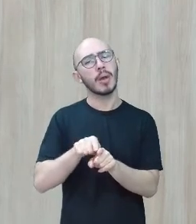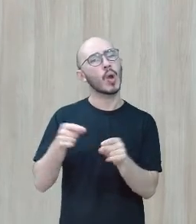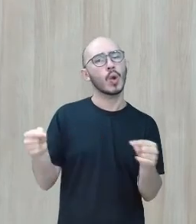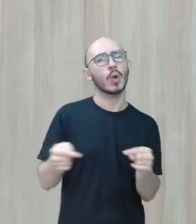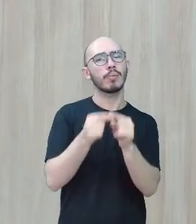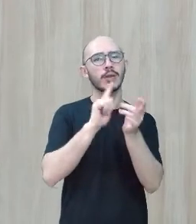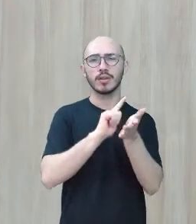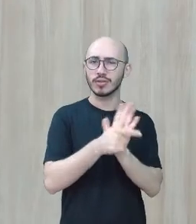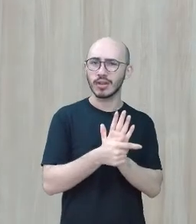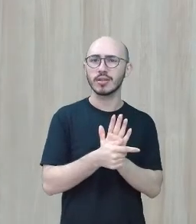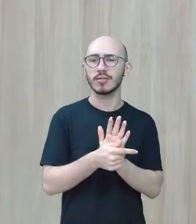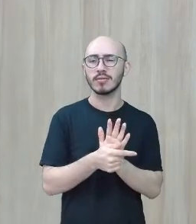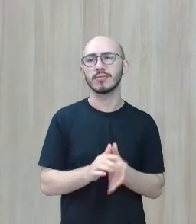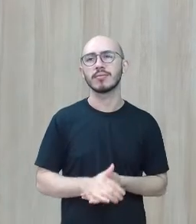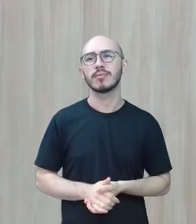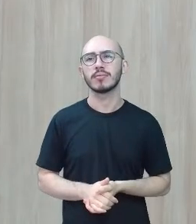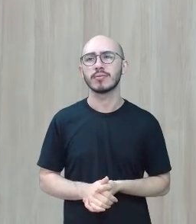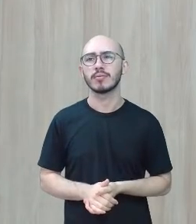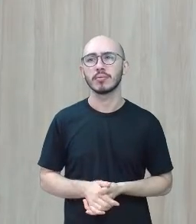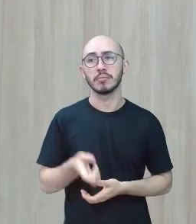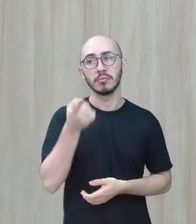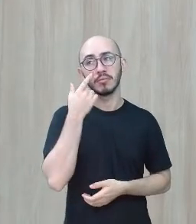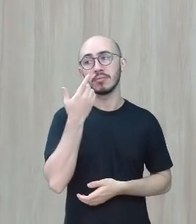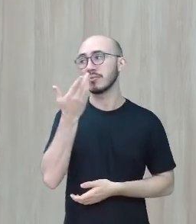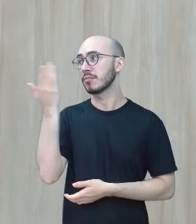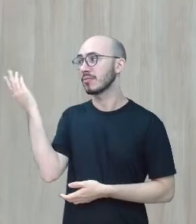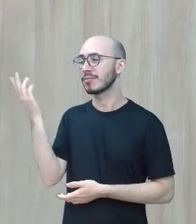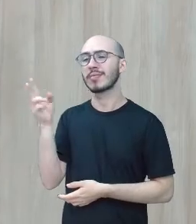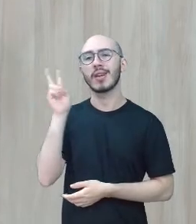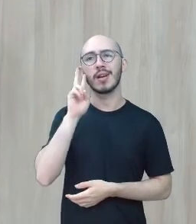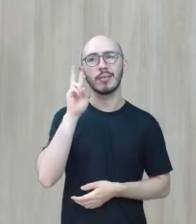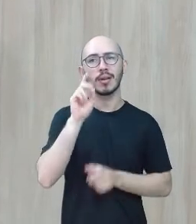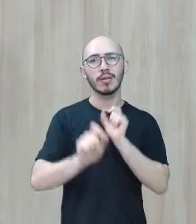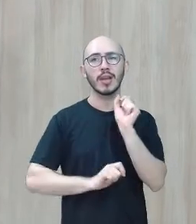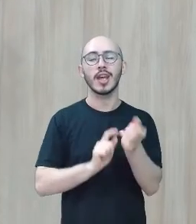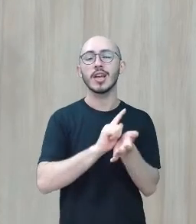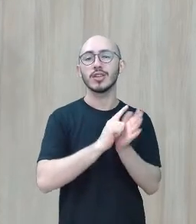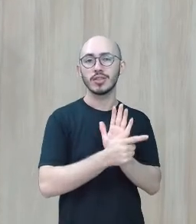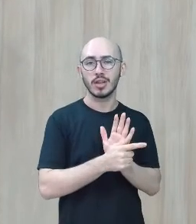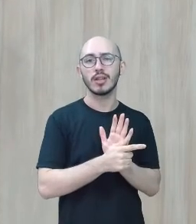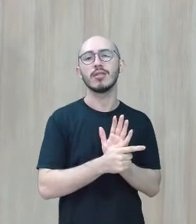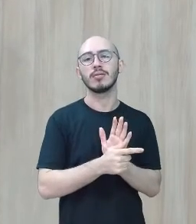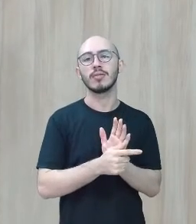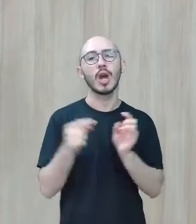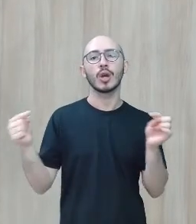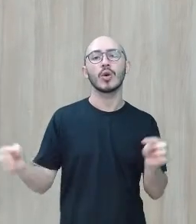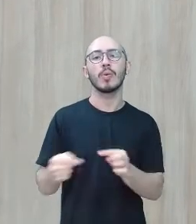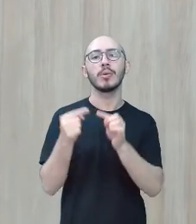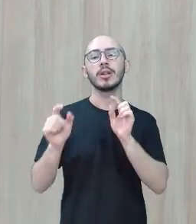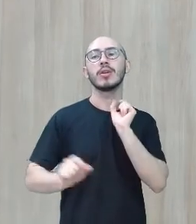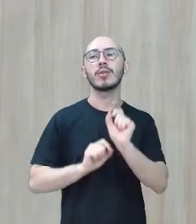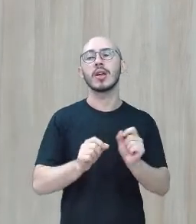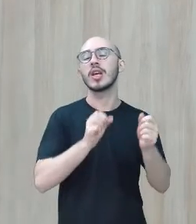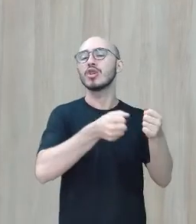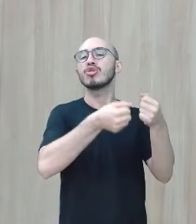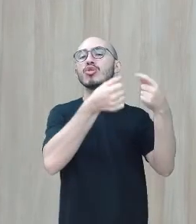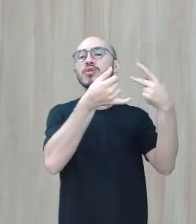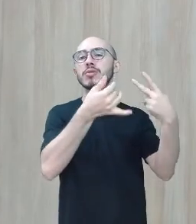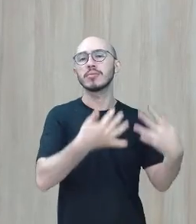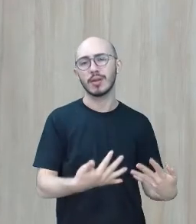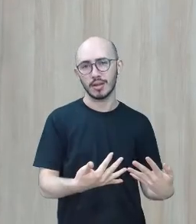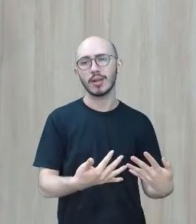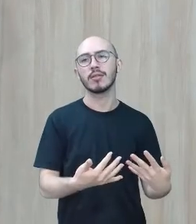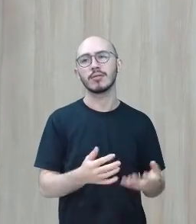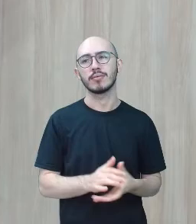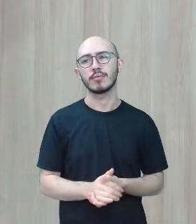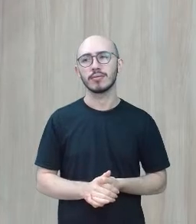de memória. E aí a gente precisa lembrar que são gêneros da ordem do relatar. O que isso quer dizer? O domínio social